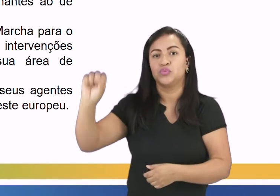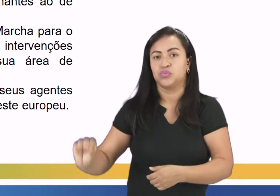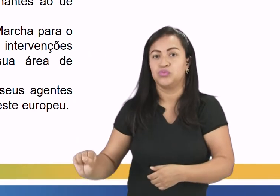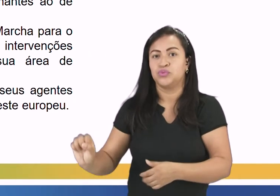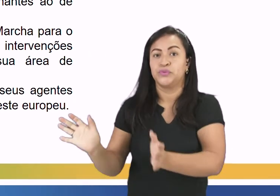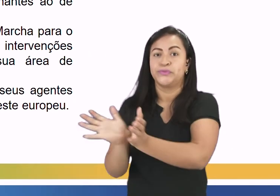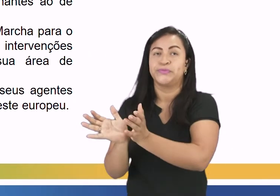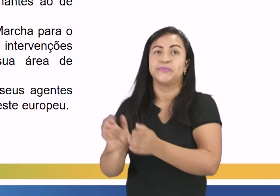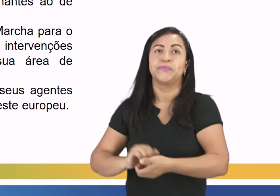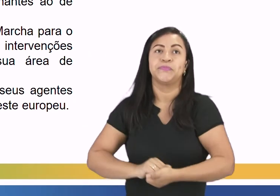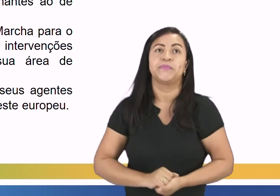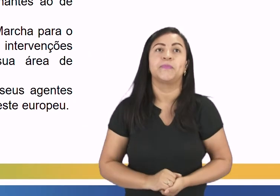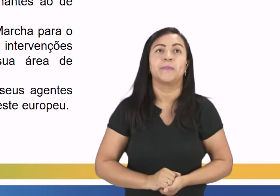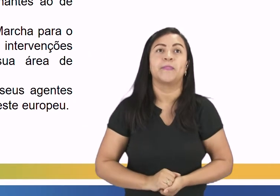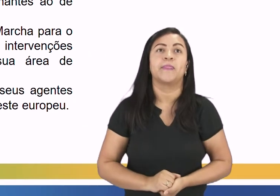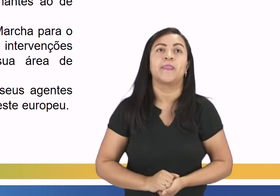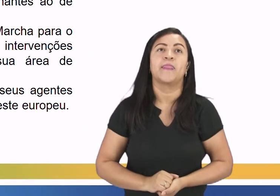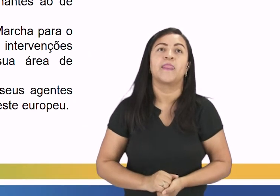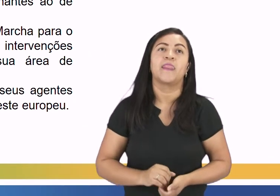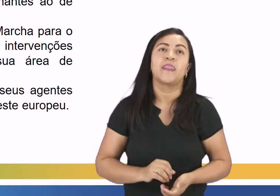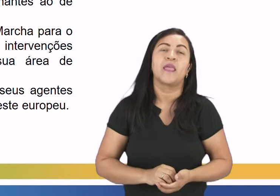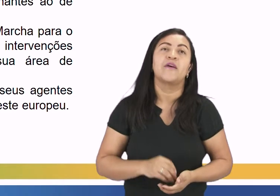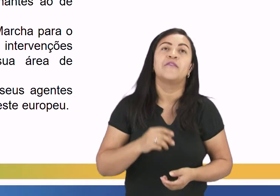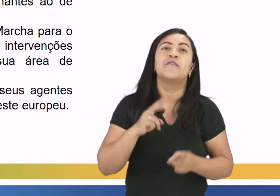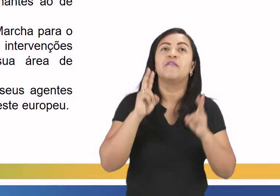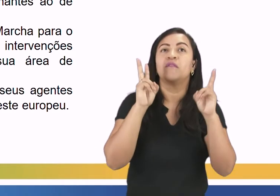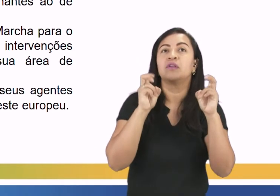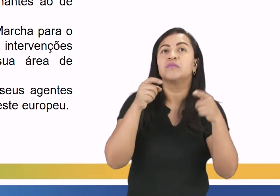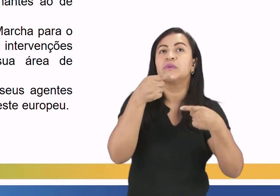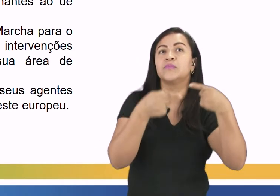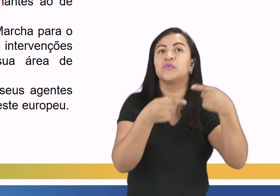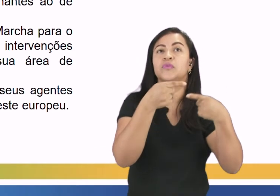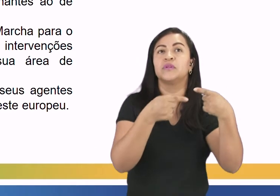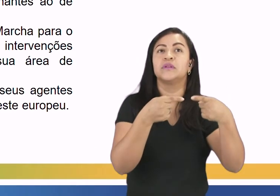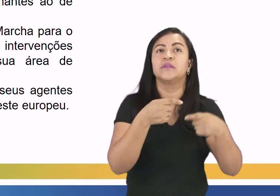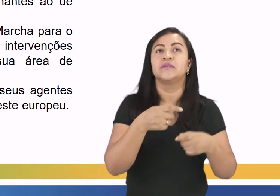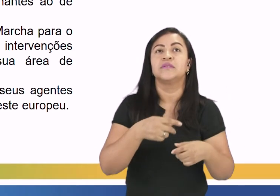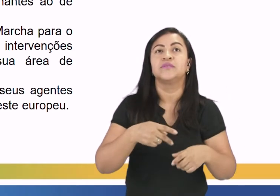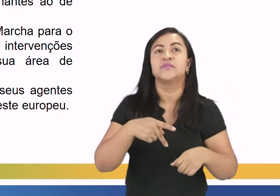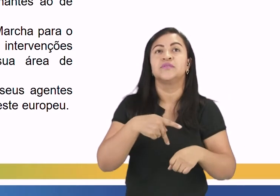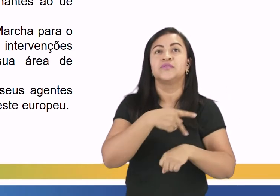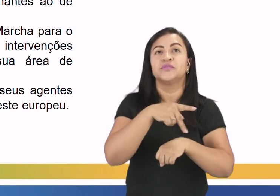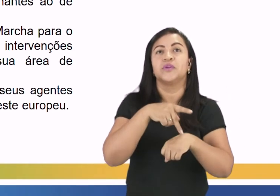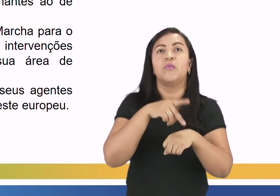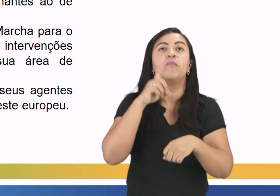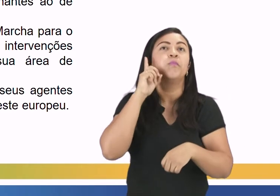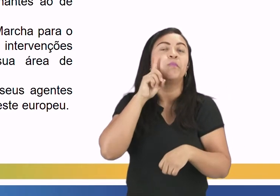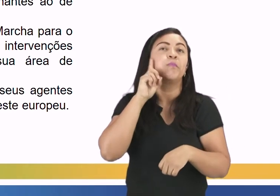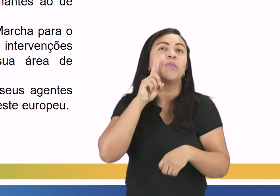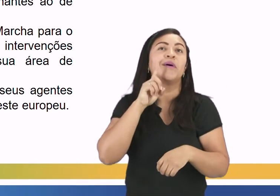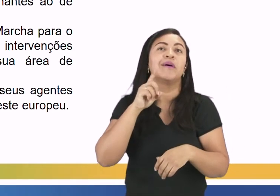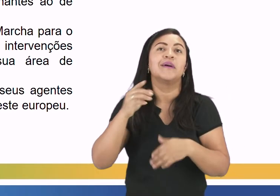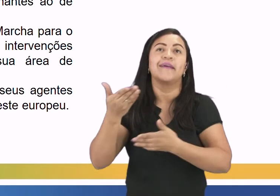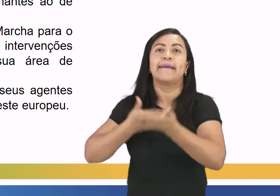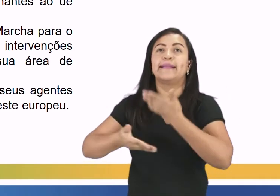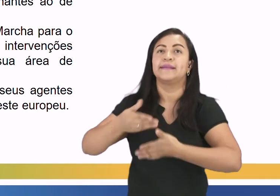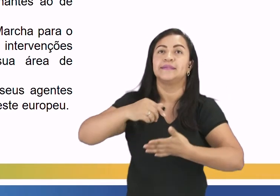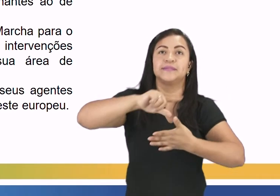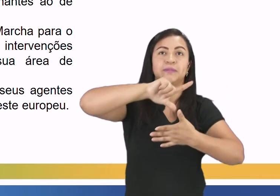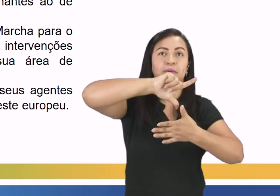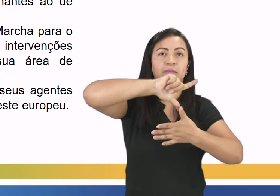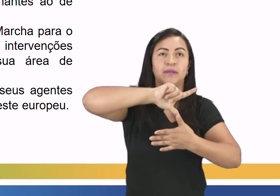diz respeito à política norte-americana com relação à América Latina, durante a Guerra